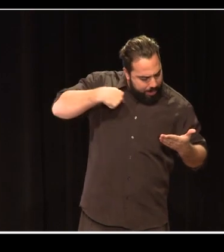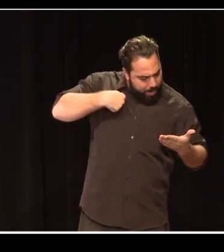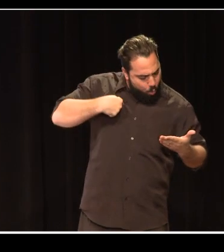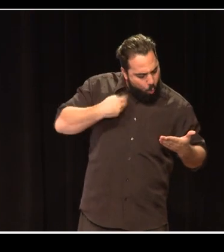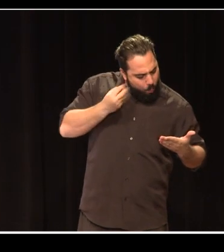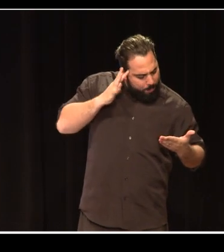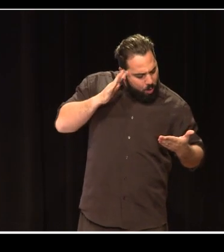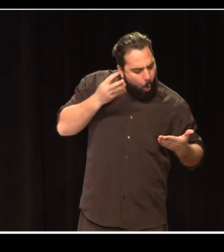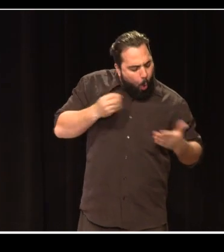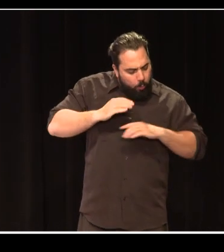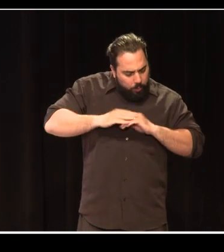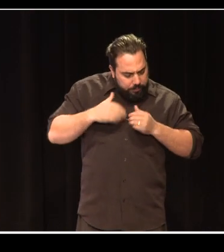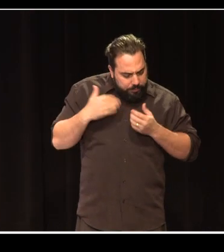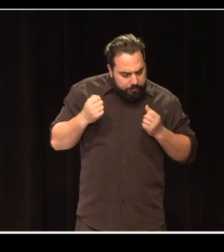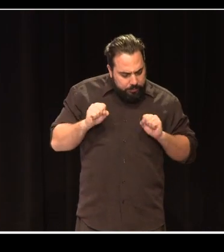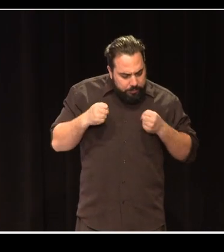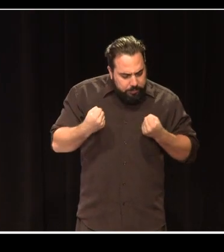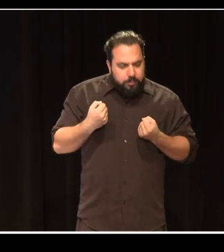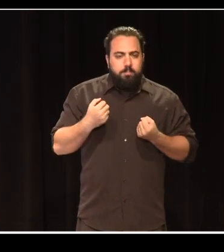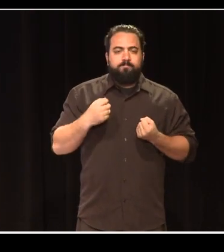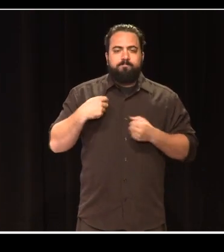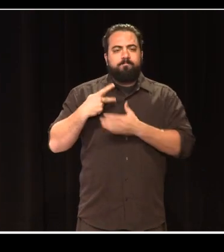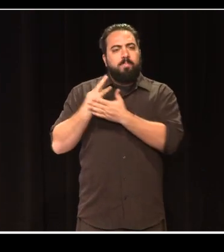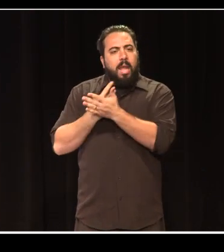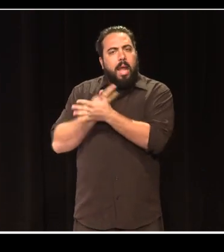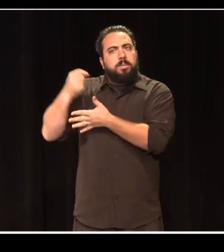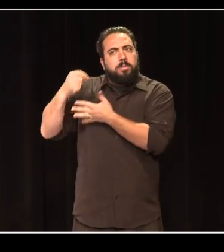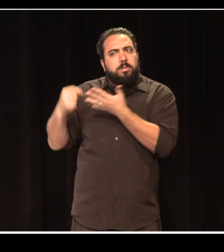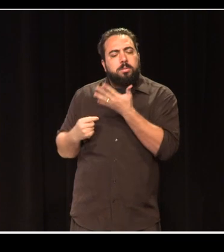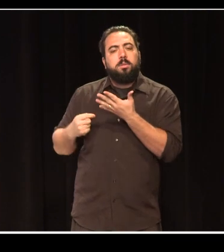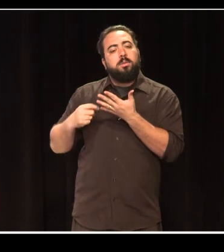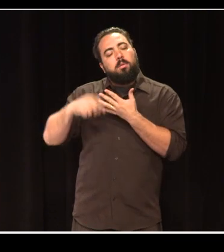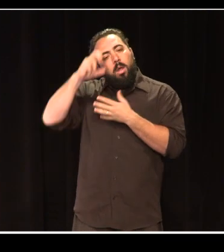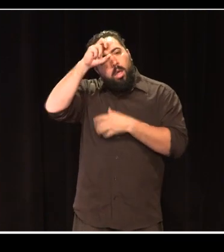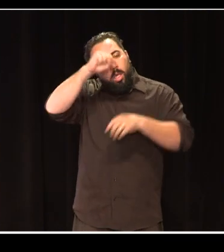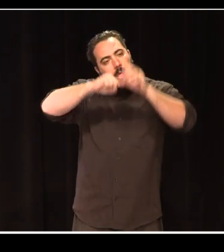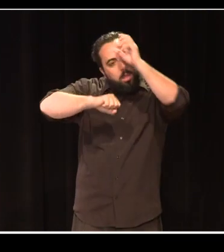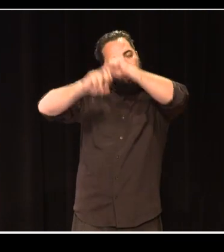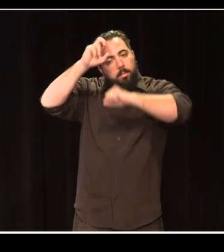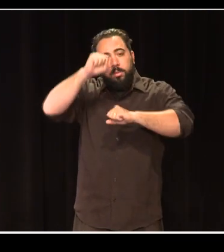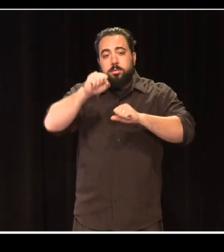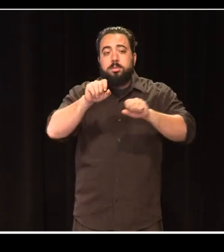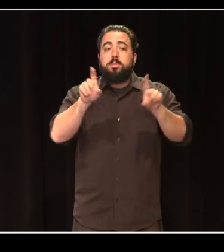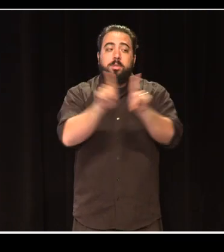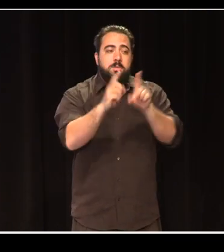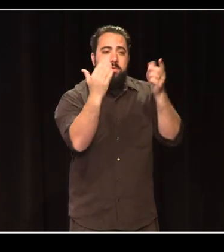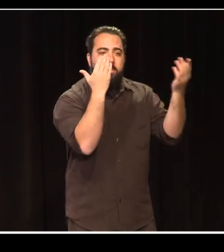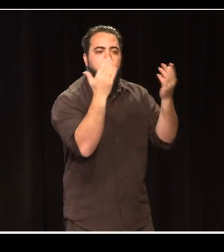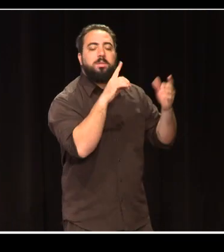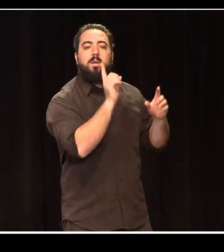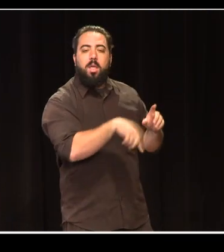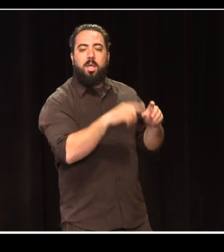Quantas vezes eu errei. Né? Então, a gente vai aprendendo algumas coisas. E a cybercultura, né,